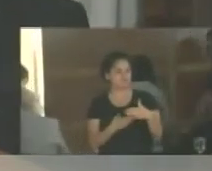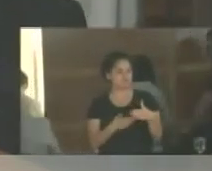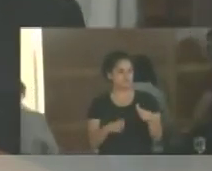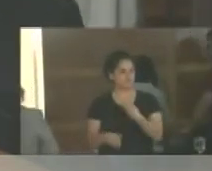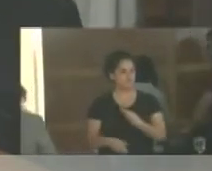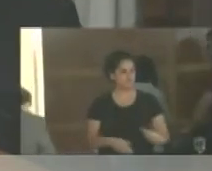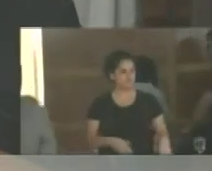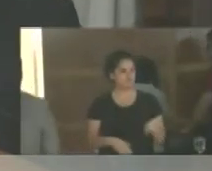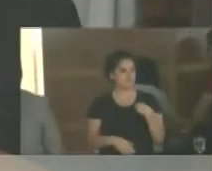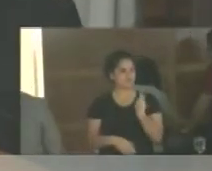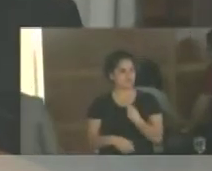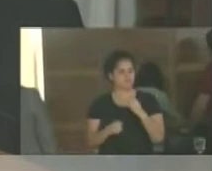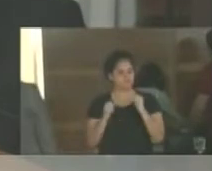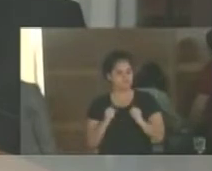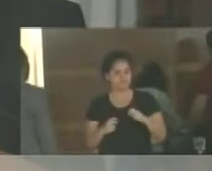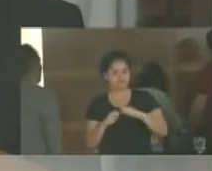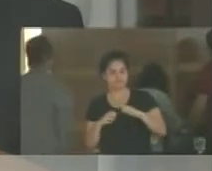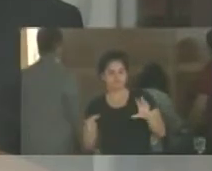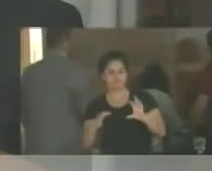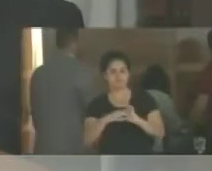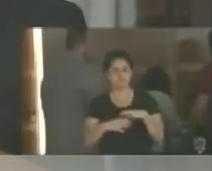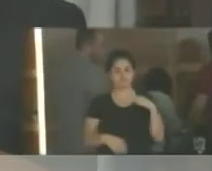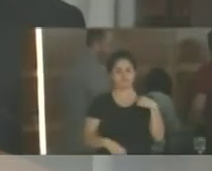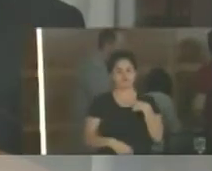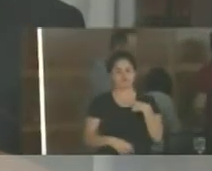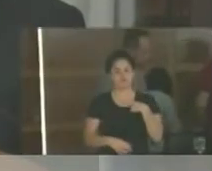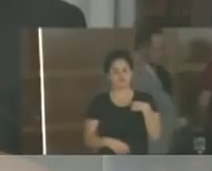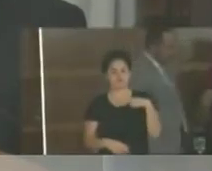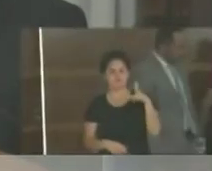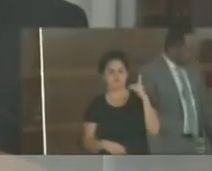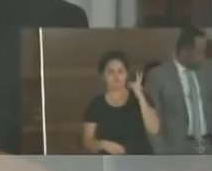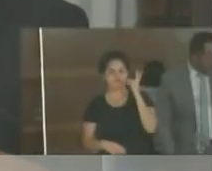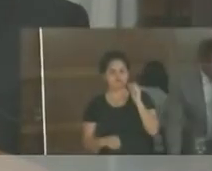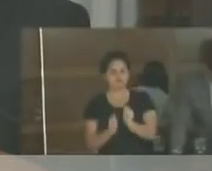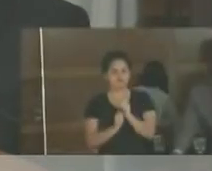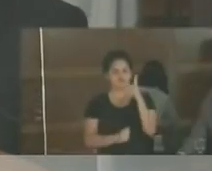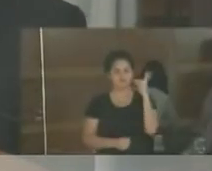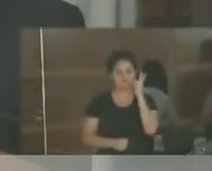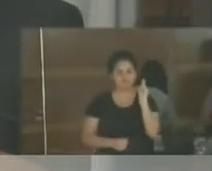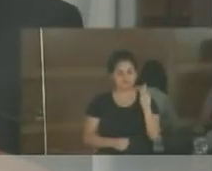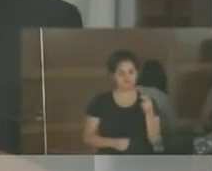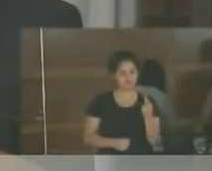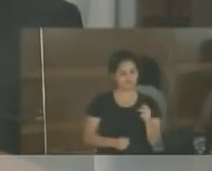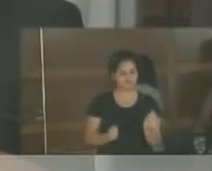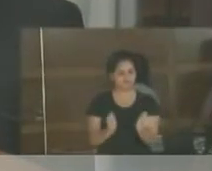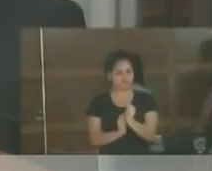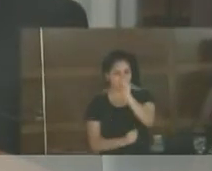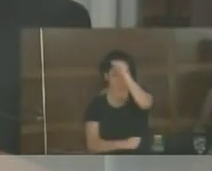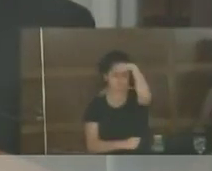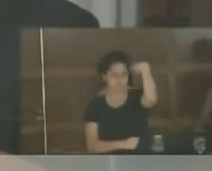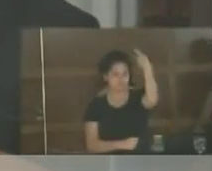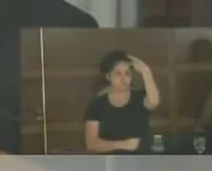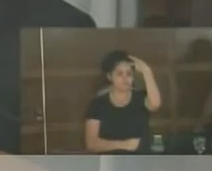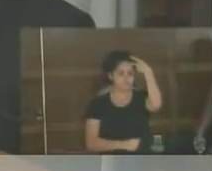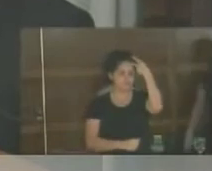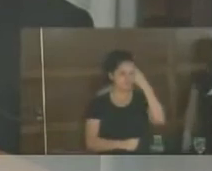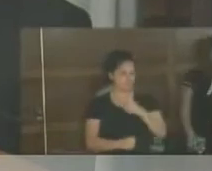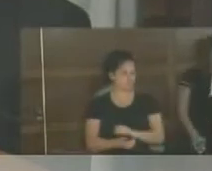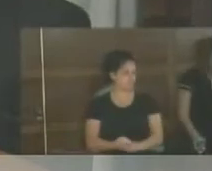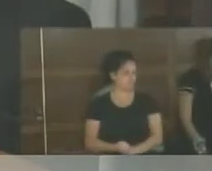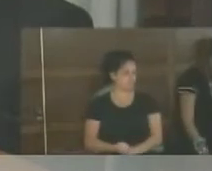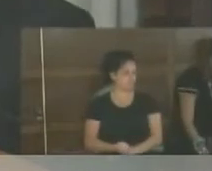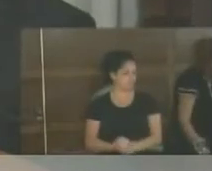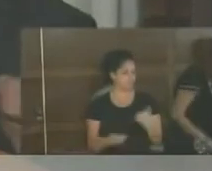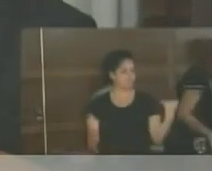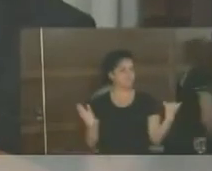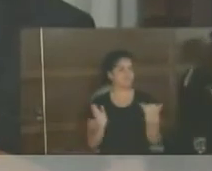gente teve a oportunidade de fazer as emendas, eu, o vereador Elinho, pudemos pegar, e numa parceria com o prefeito Fernando Jordão, e direcionar o que a gente